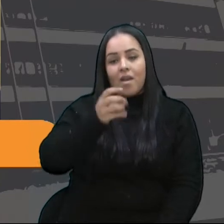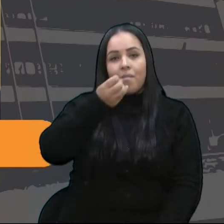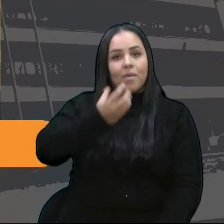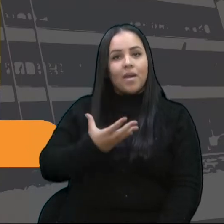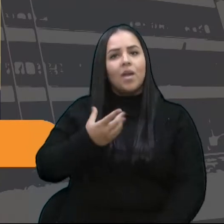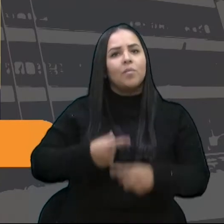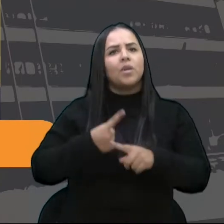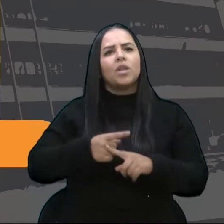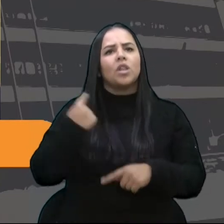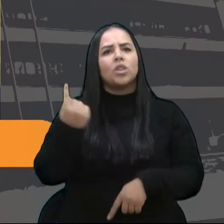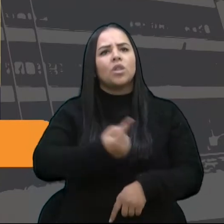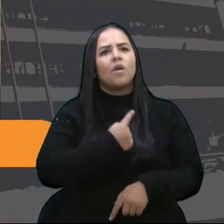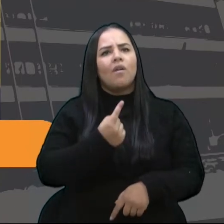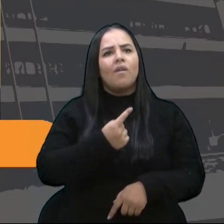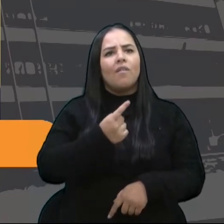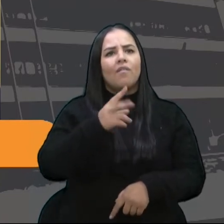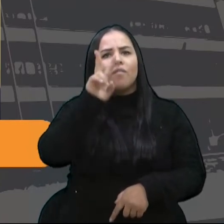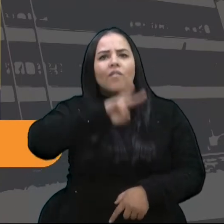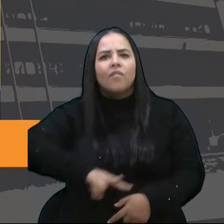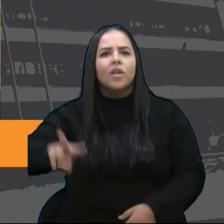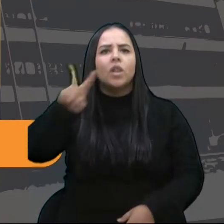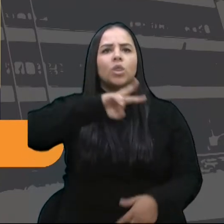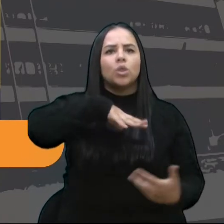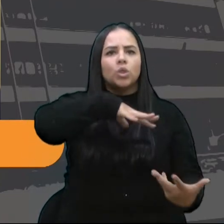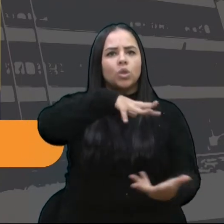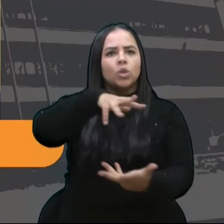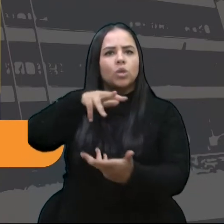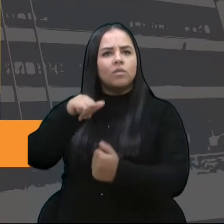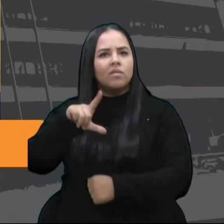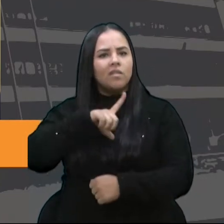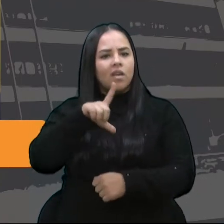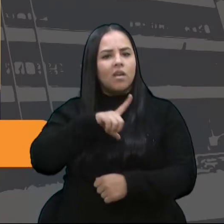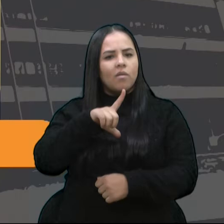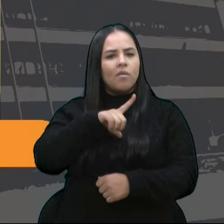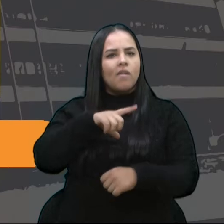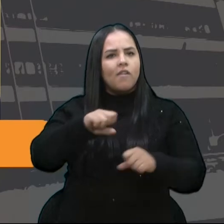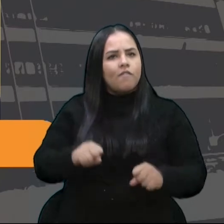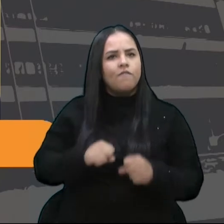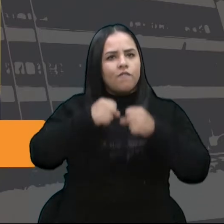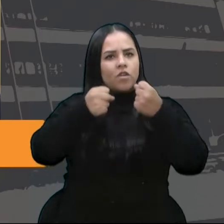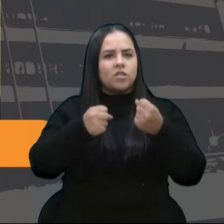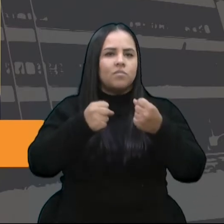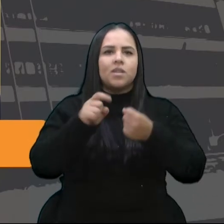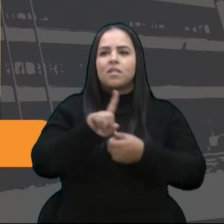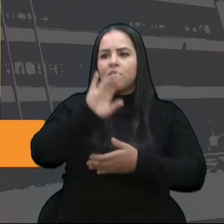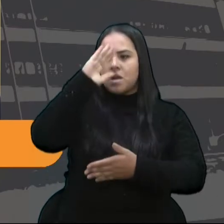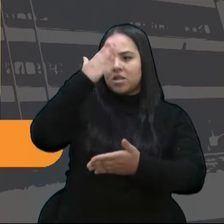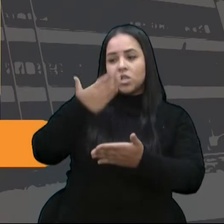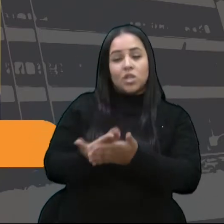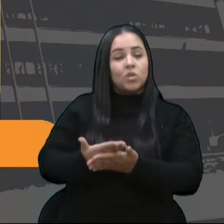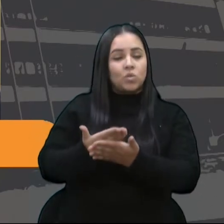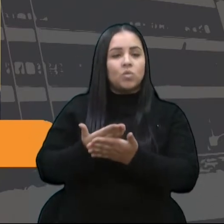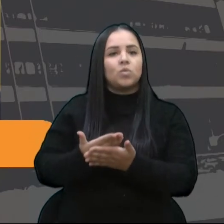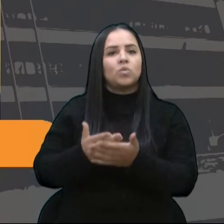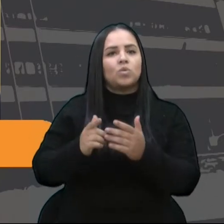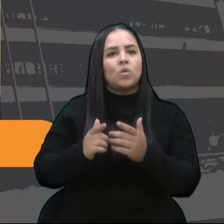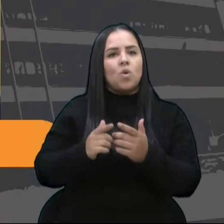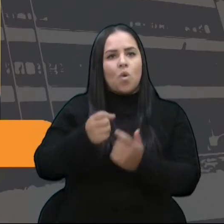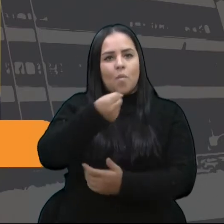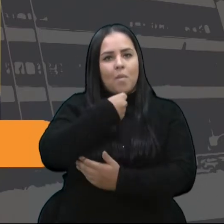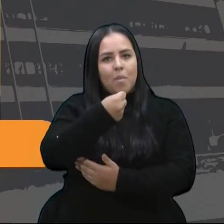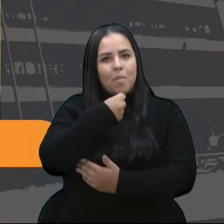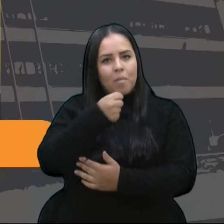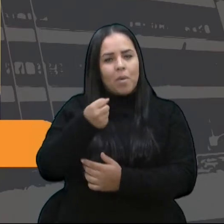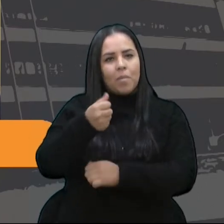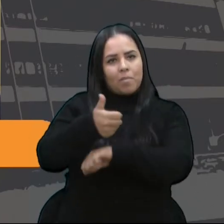âmbito mundial é uma corrente muito forte para desacreditar o jornalismo profissional. Isso acontece no Brasil de uma